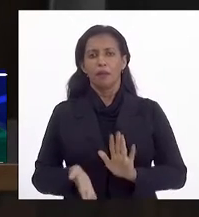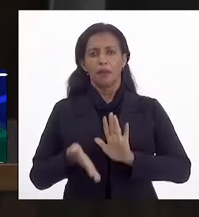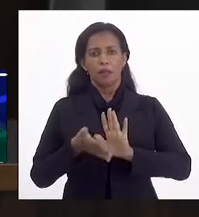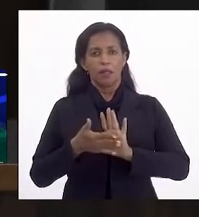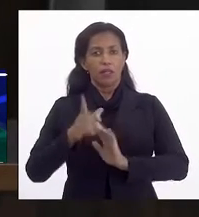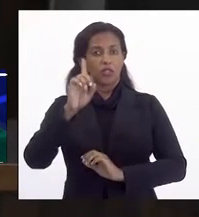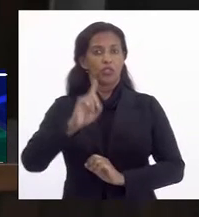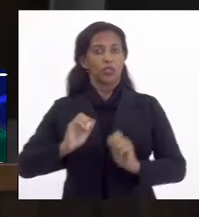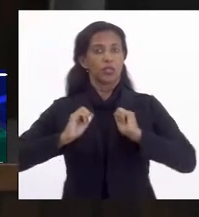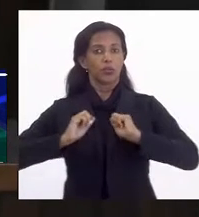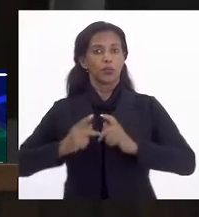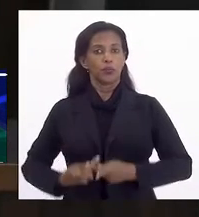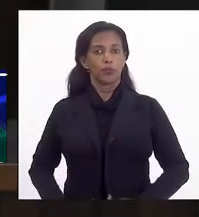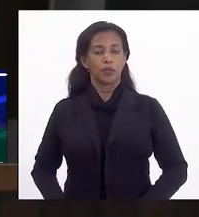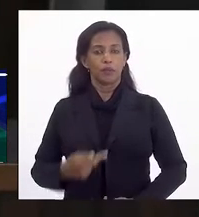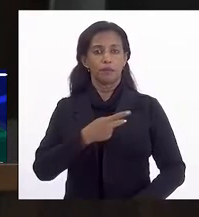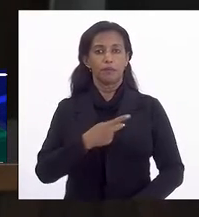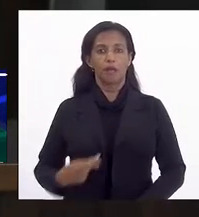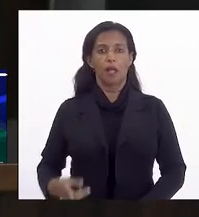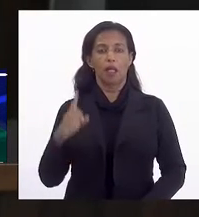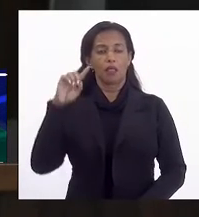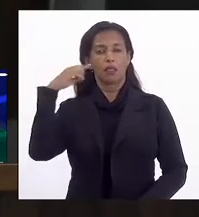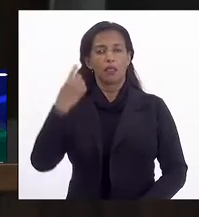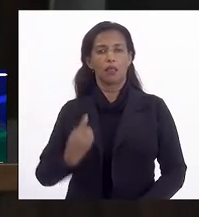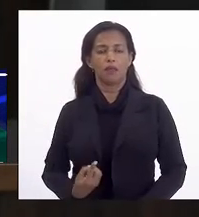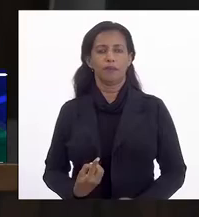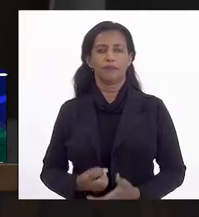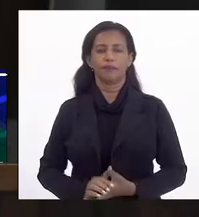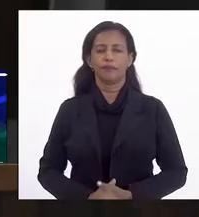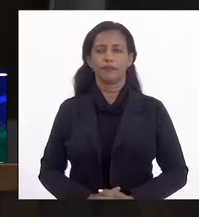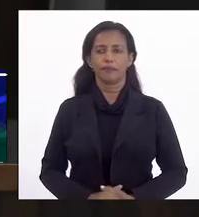defesa dos direitos humanos, presidente Dani Monteiro.